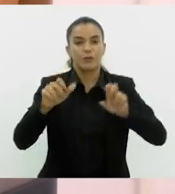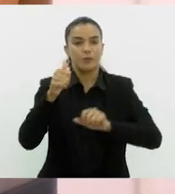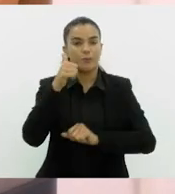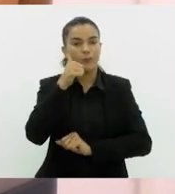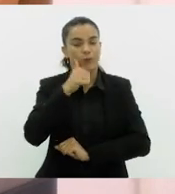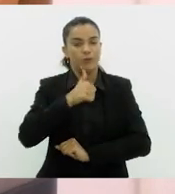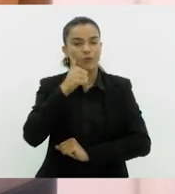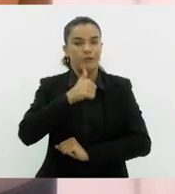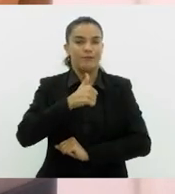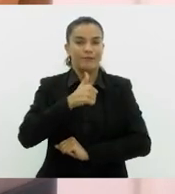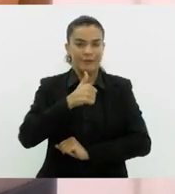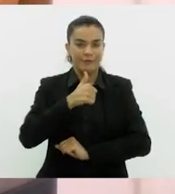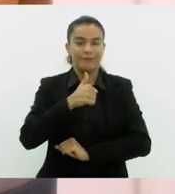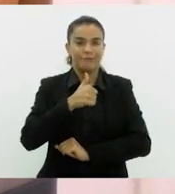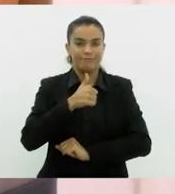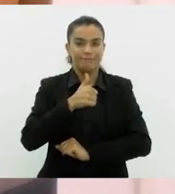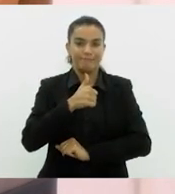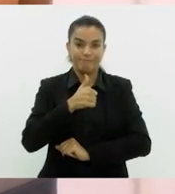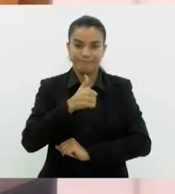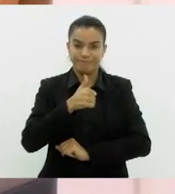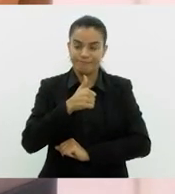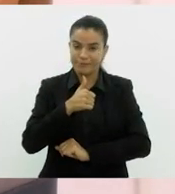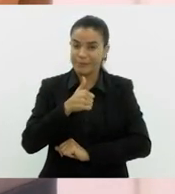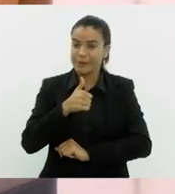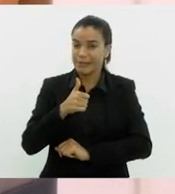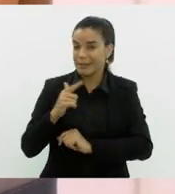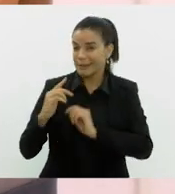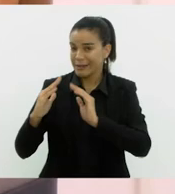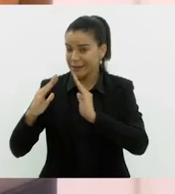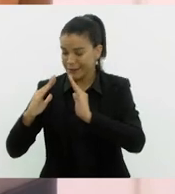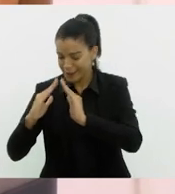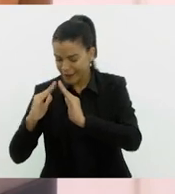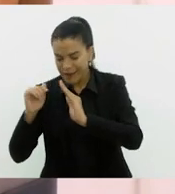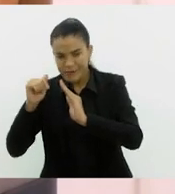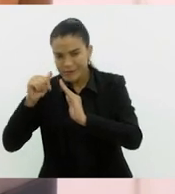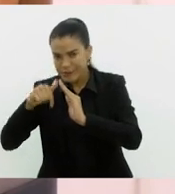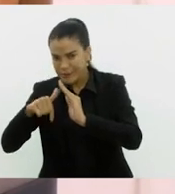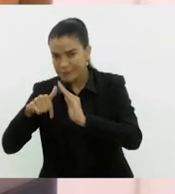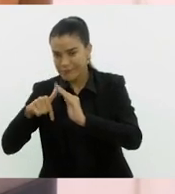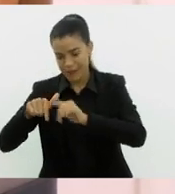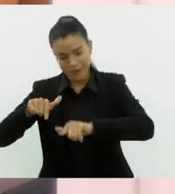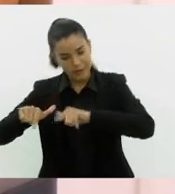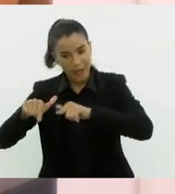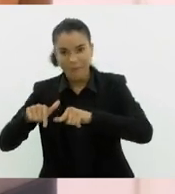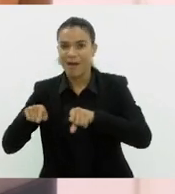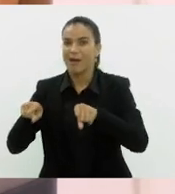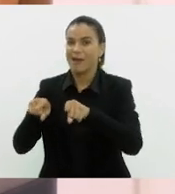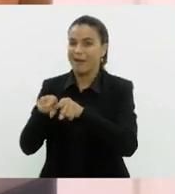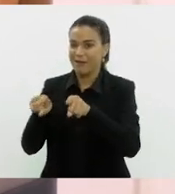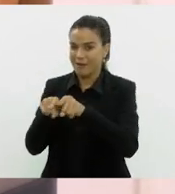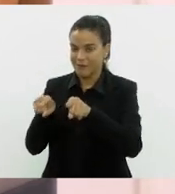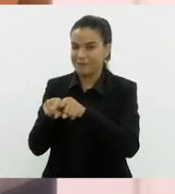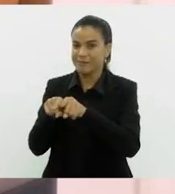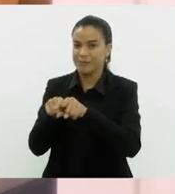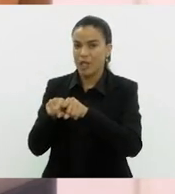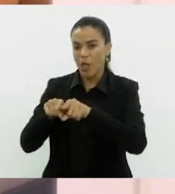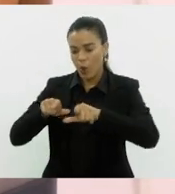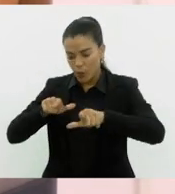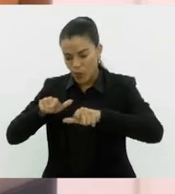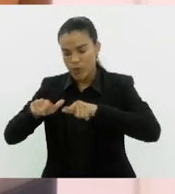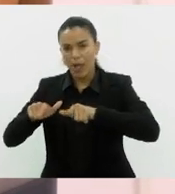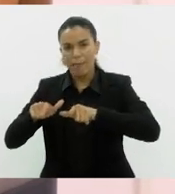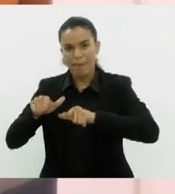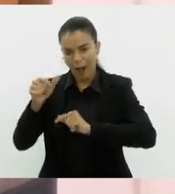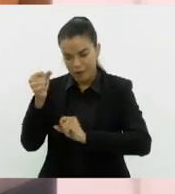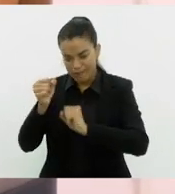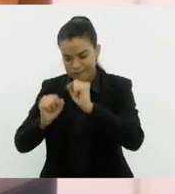que, muito embora estejam em casa, elas não estão deixando de trabalhar, né? O trabalho delas também é produtivo, não